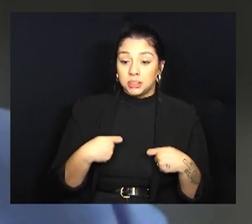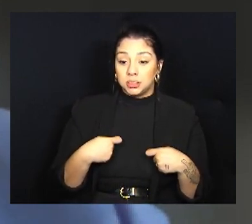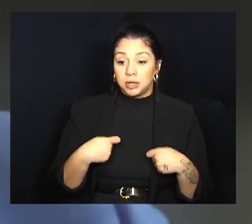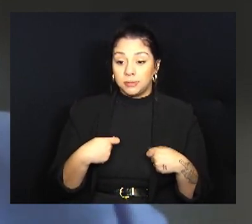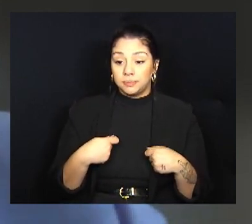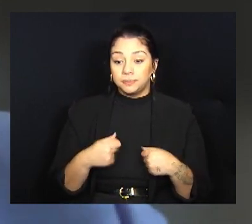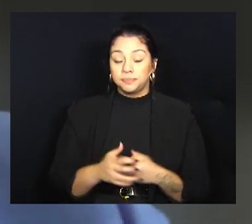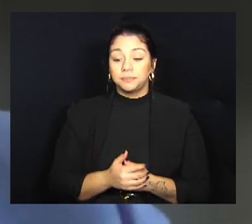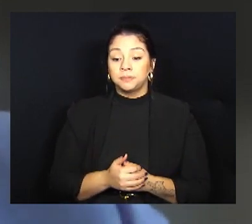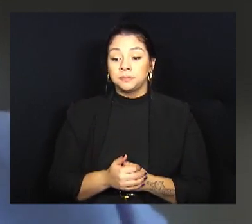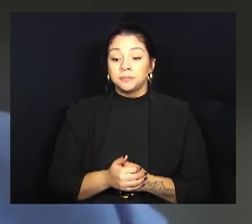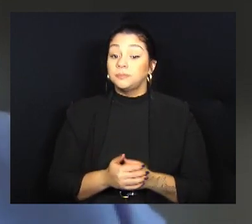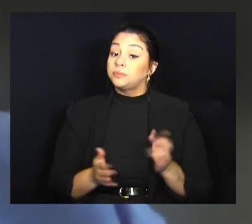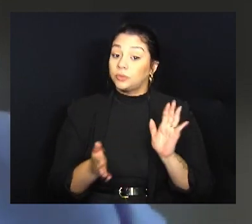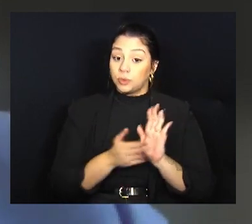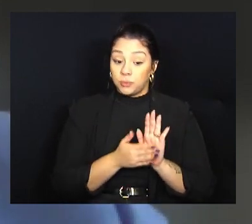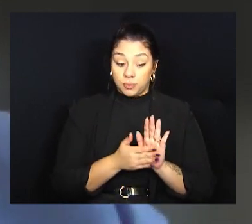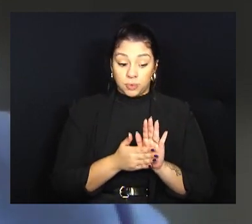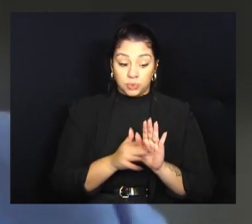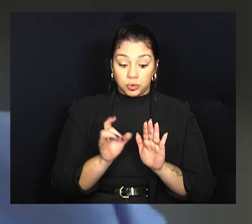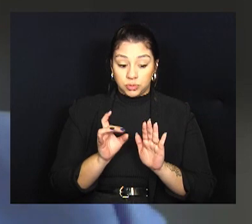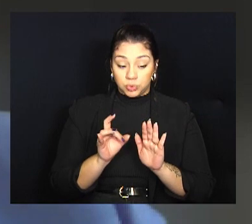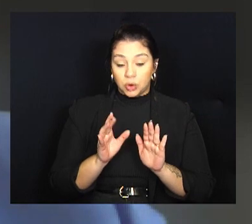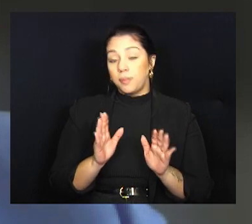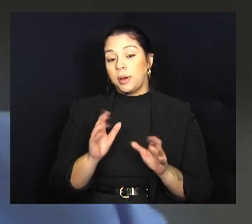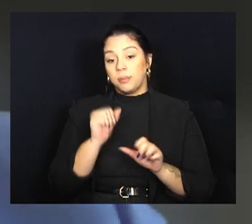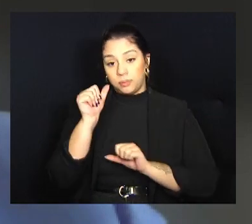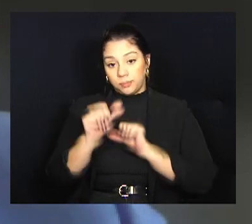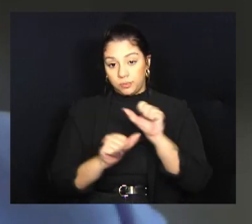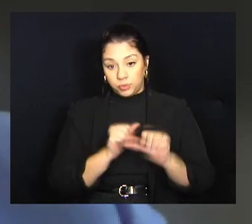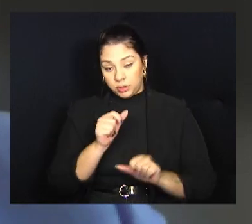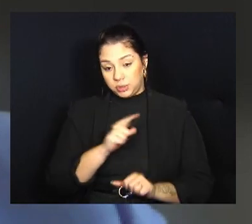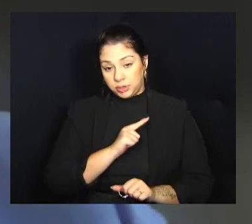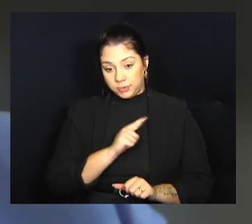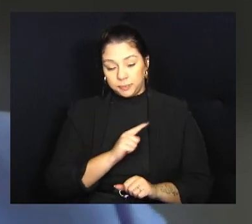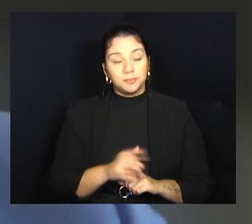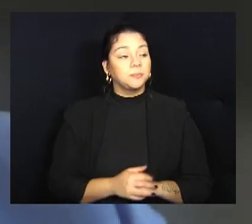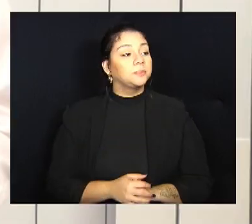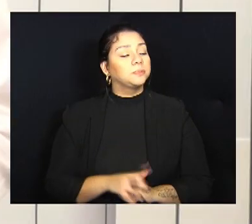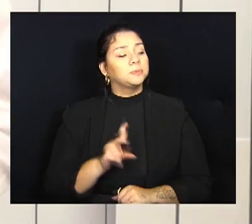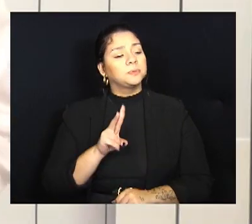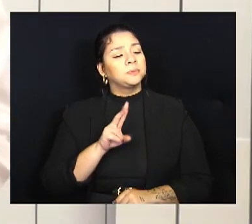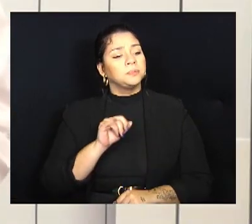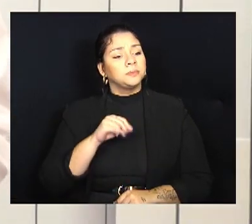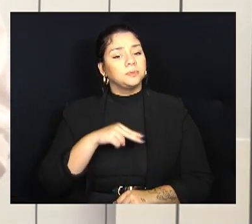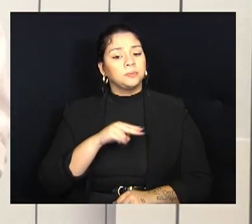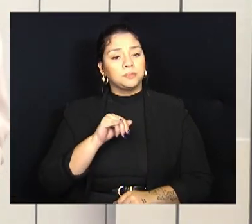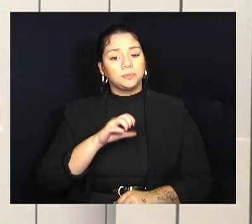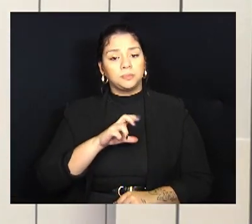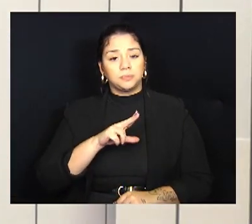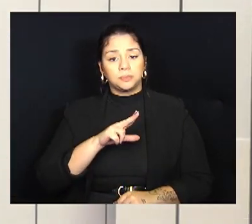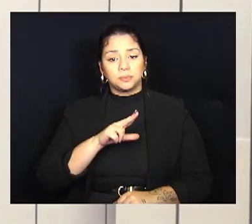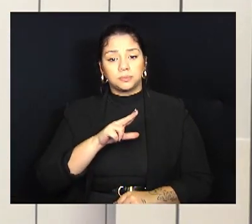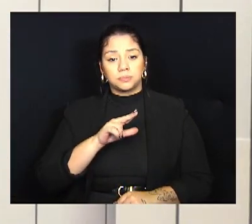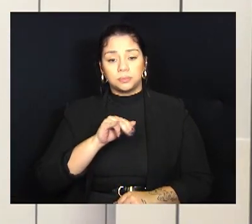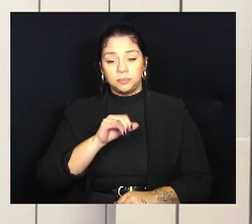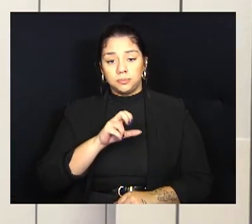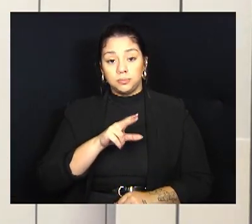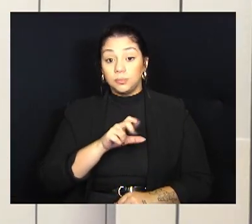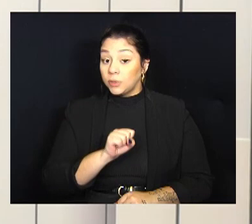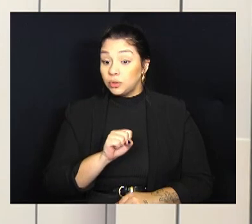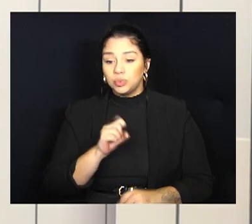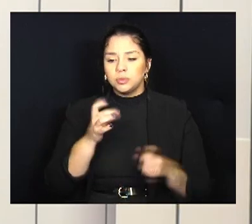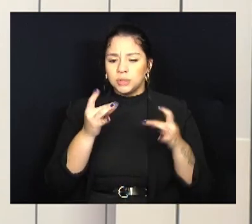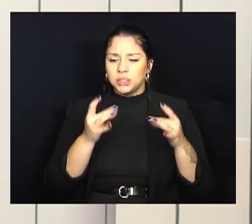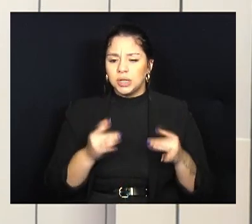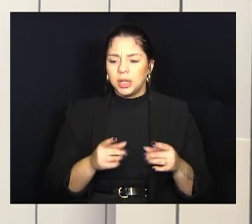de uma proposta, pelo menos, para encaminhar já essa alteração. Ô Vinícius, vamos aos detalhamentos para quem está nos